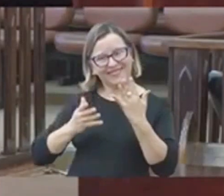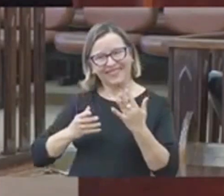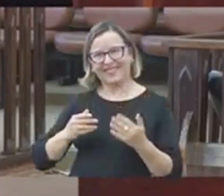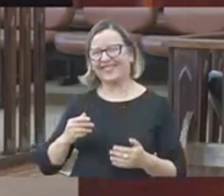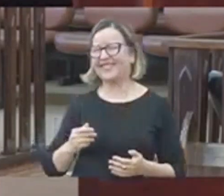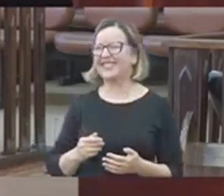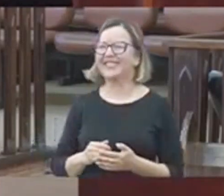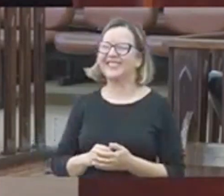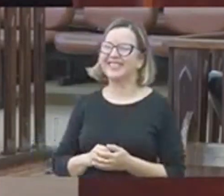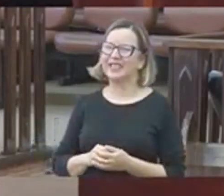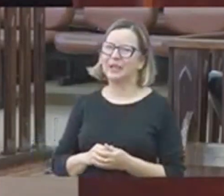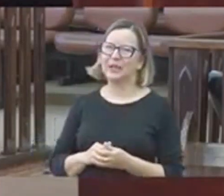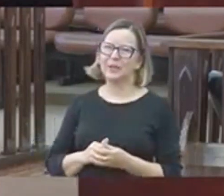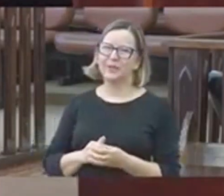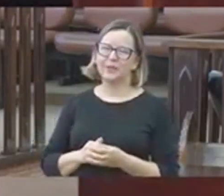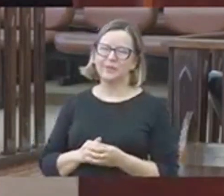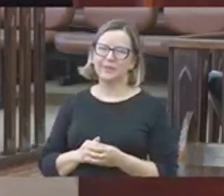você.